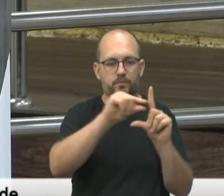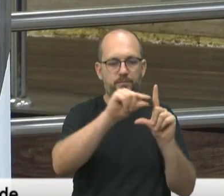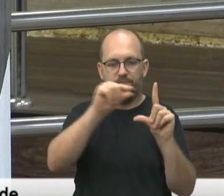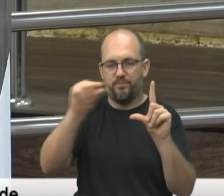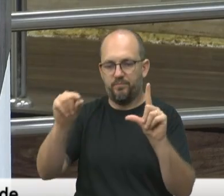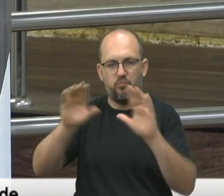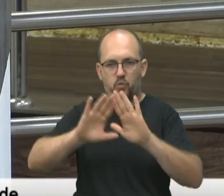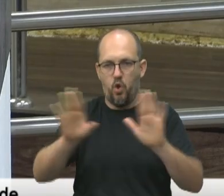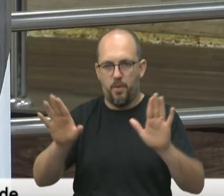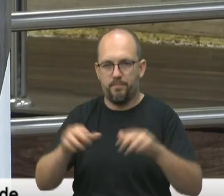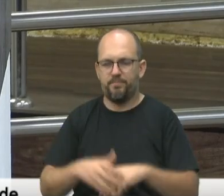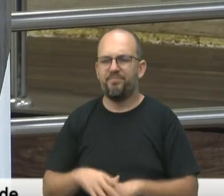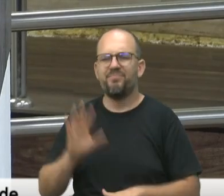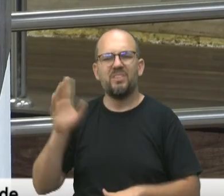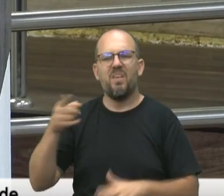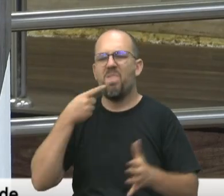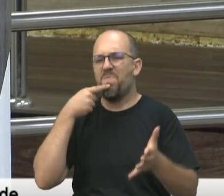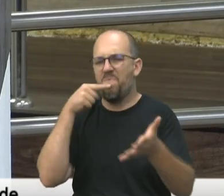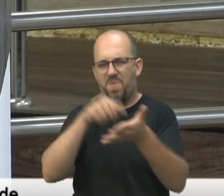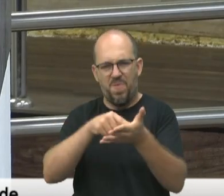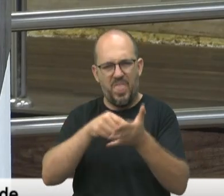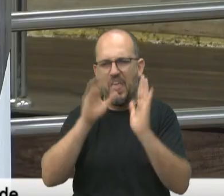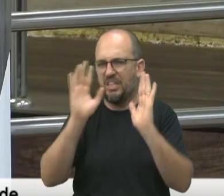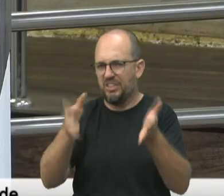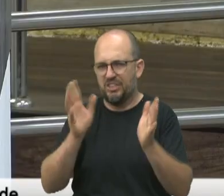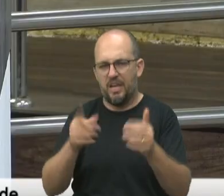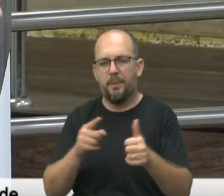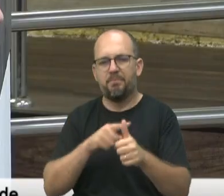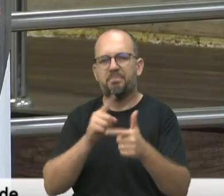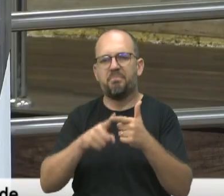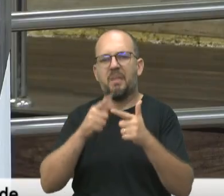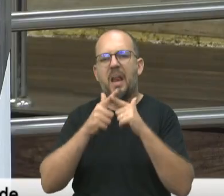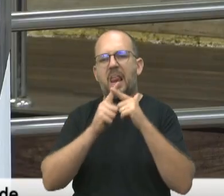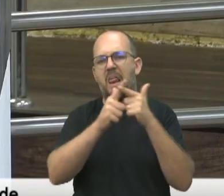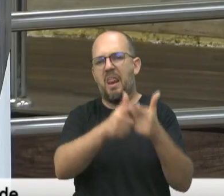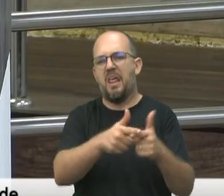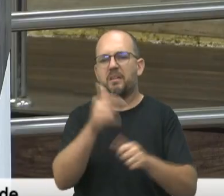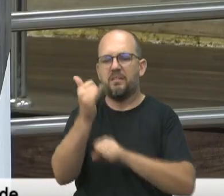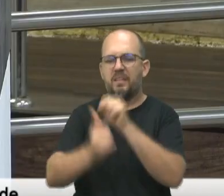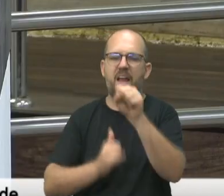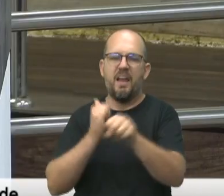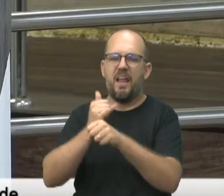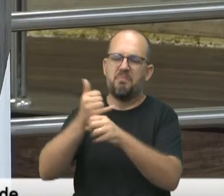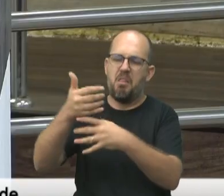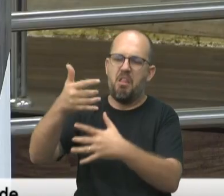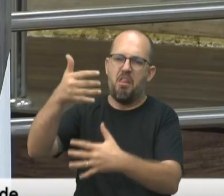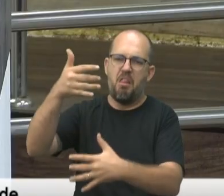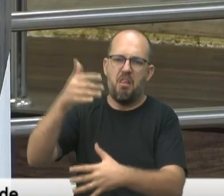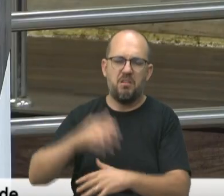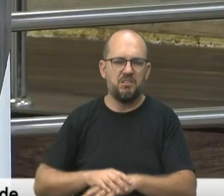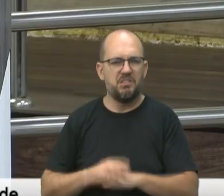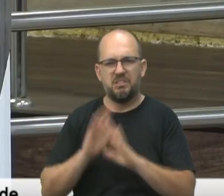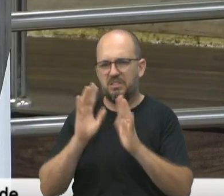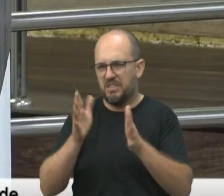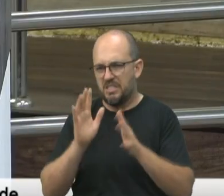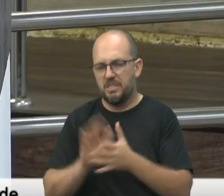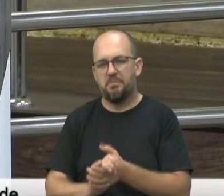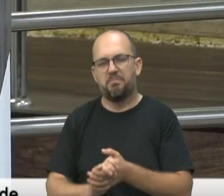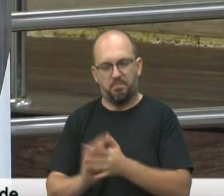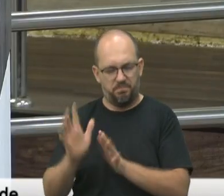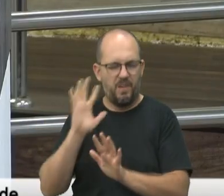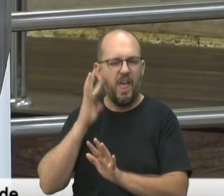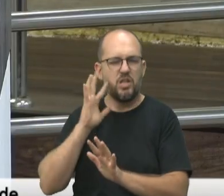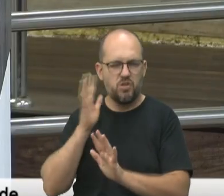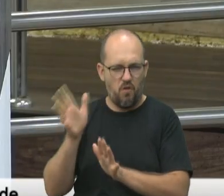denunciado, eu já fui criticado na internet, mas isso a gente está resolvendo, dizendo